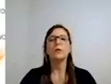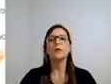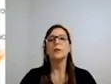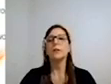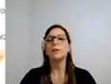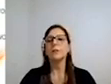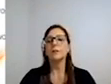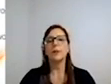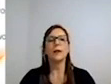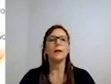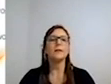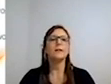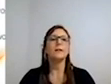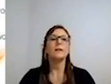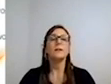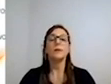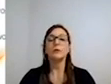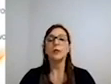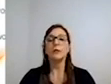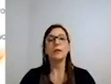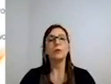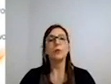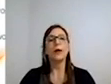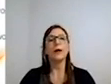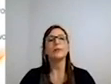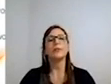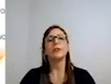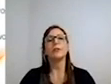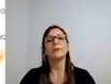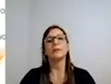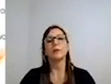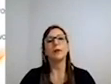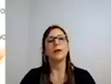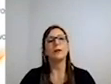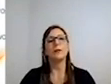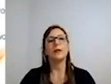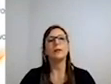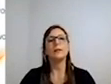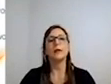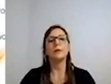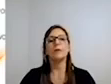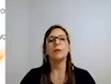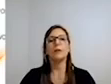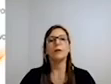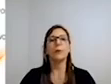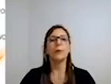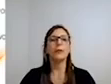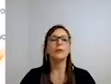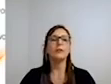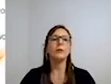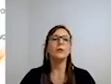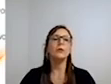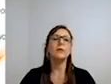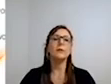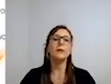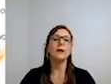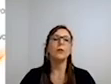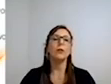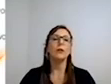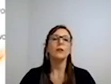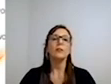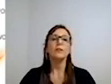Os nervos espinhais. São 31 pares de nervos espinhais. Eles se ramificam a partir da medula